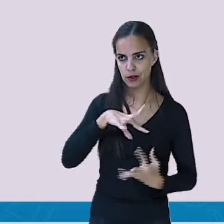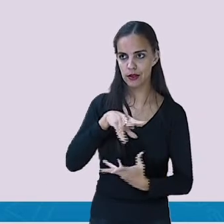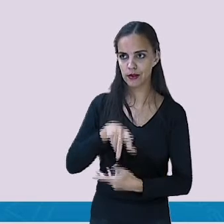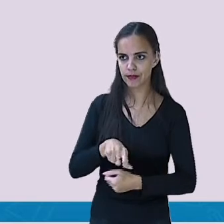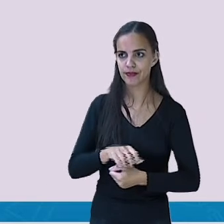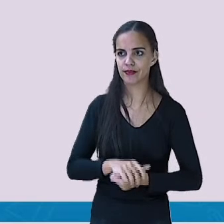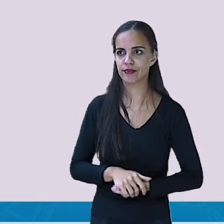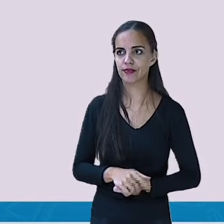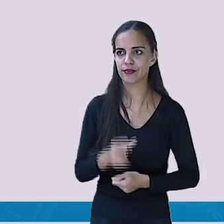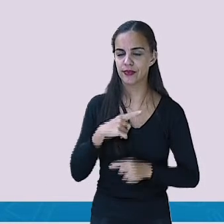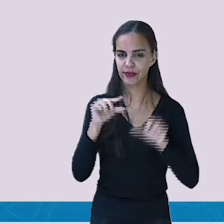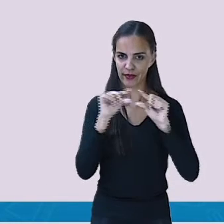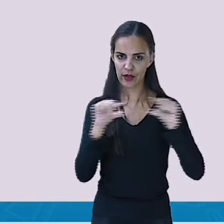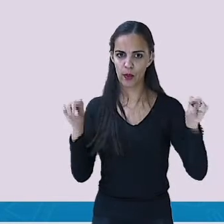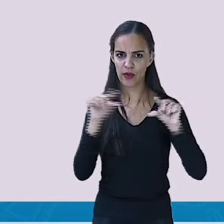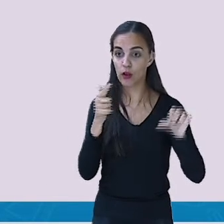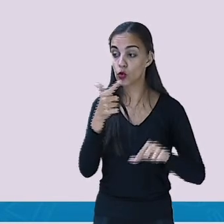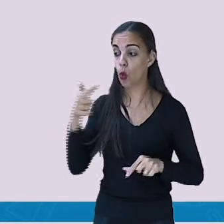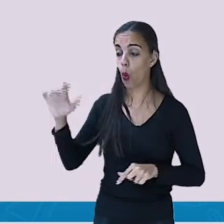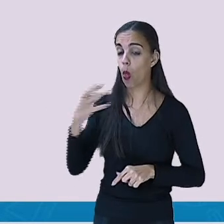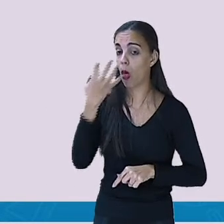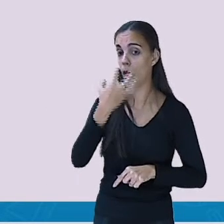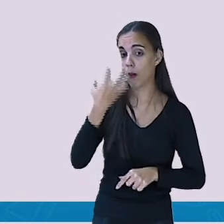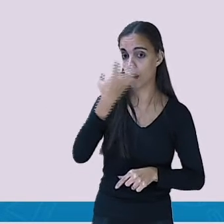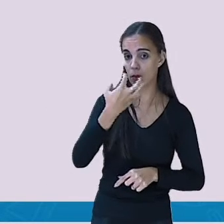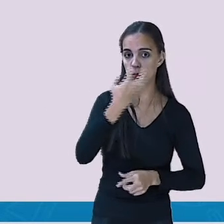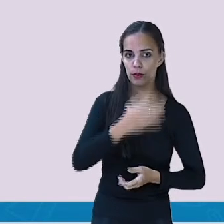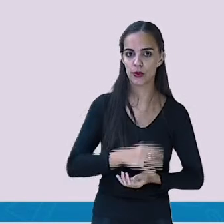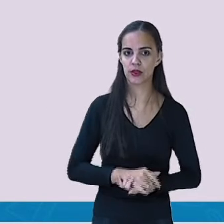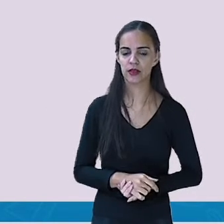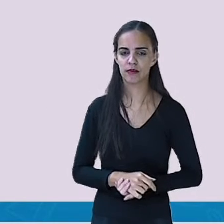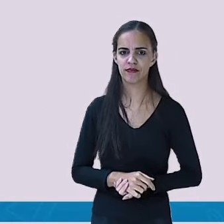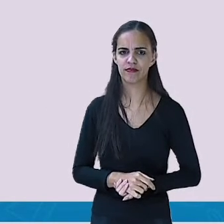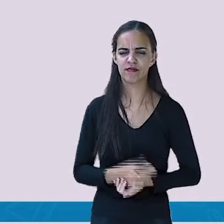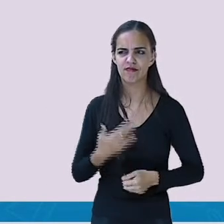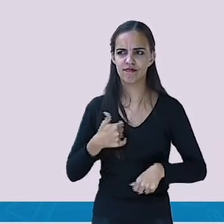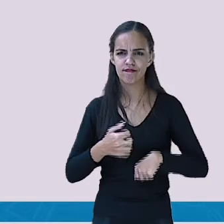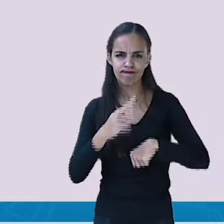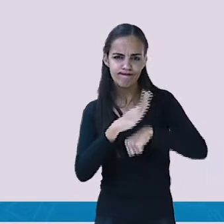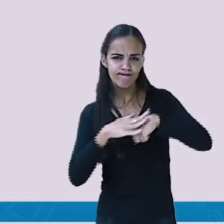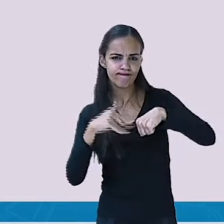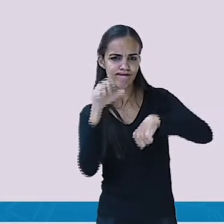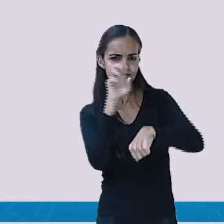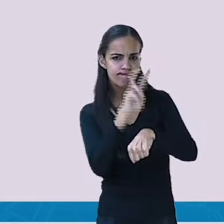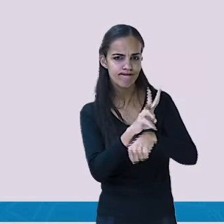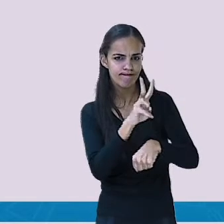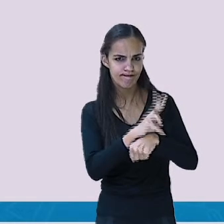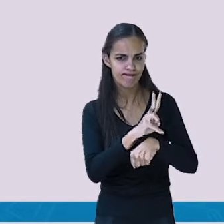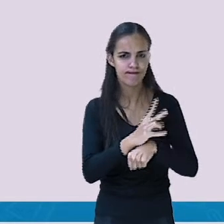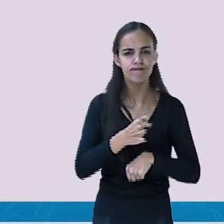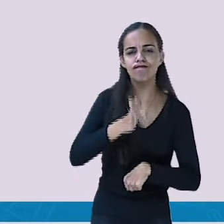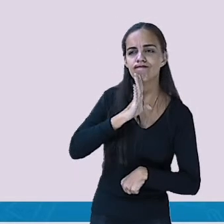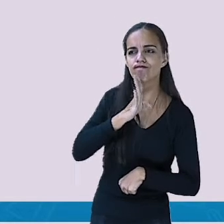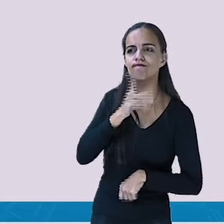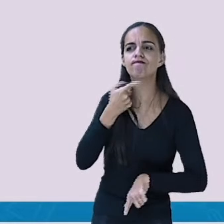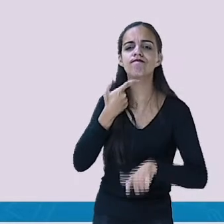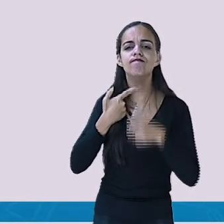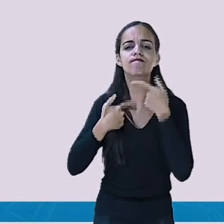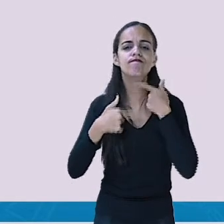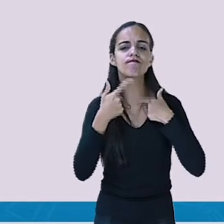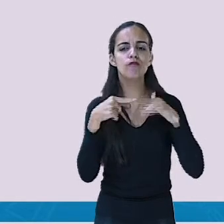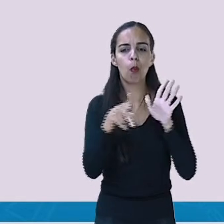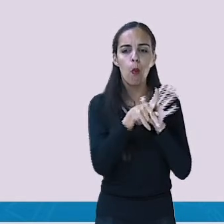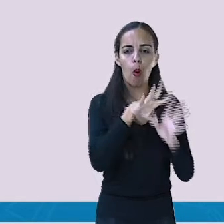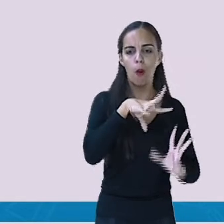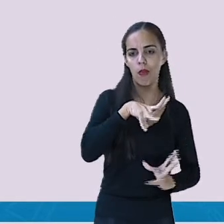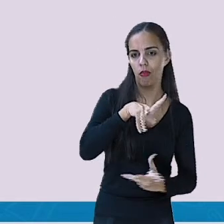Frase de letra de uma outra música muito interessante. Afagar a terra, conhecer os